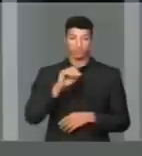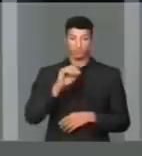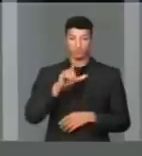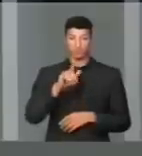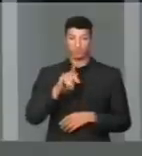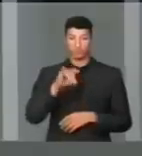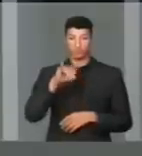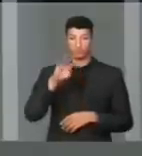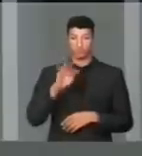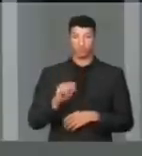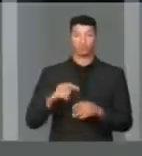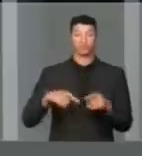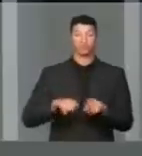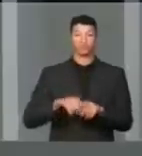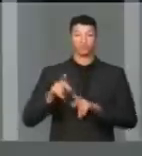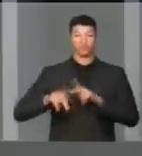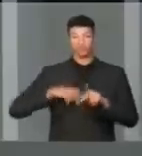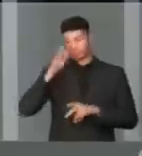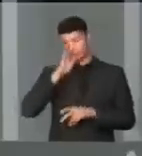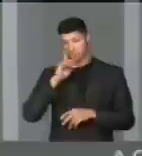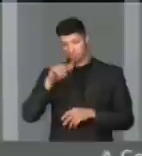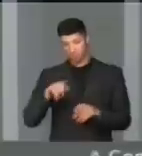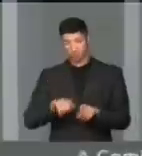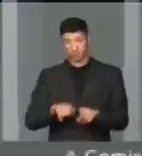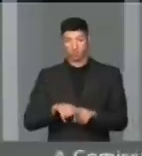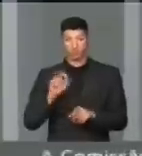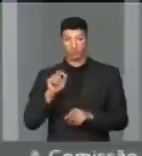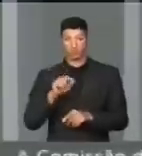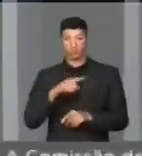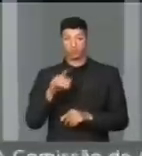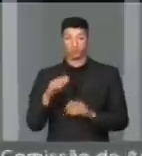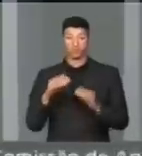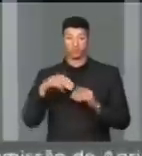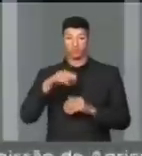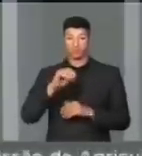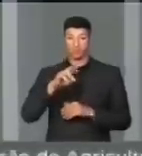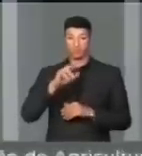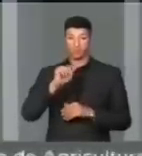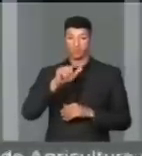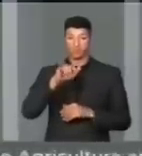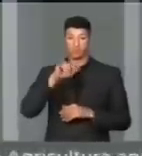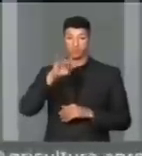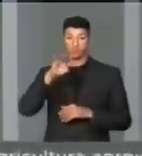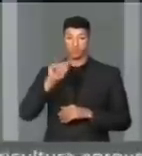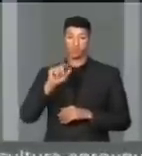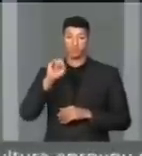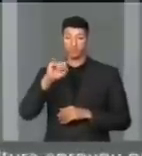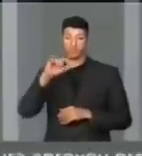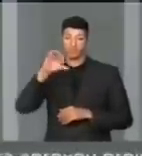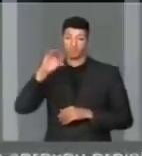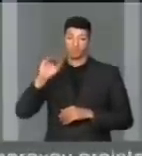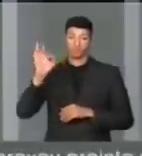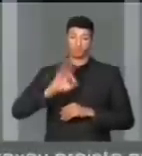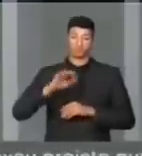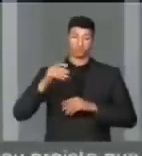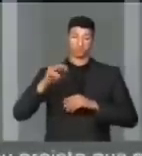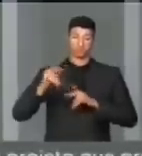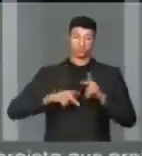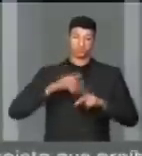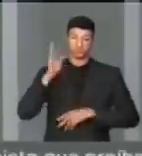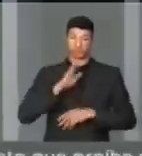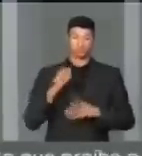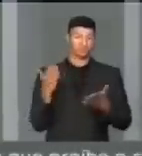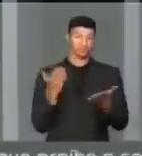golpistas, portanto os brasileiros são golpistas, e que são moralistas. Se 90% da população brasileira